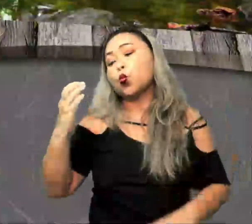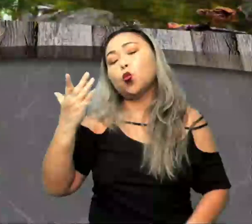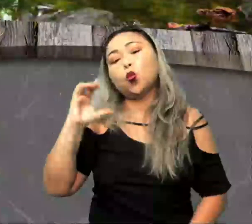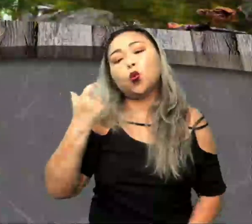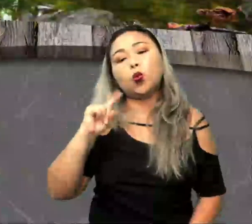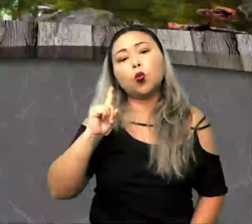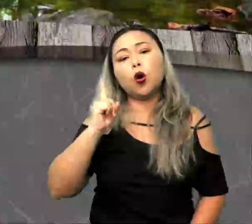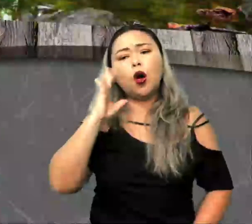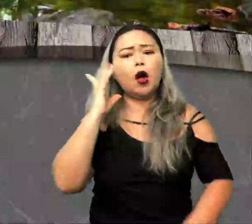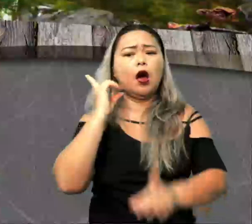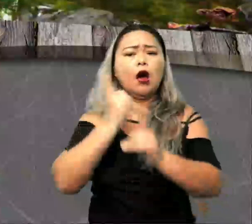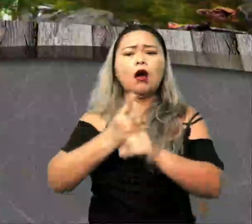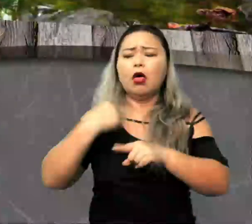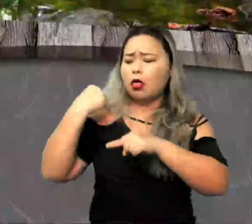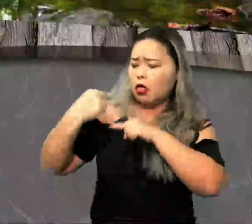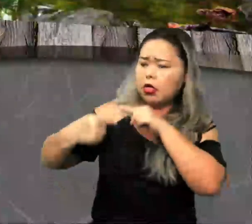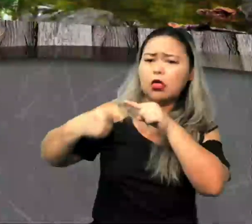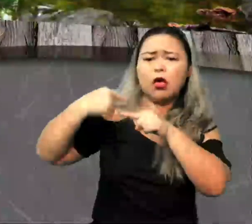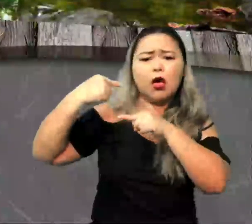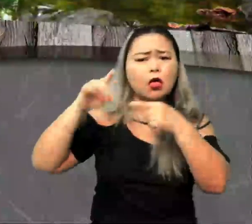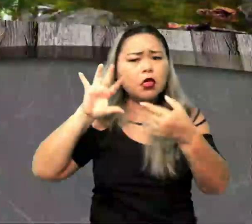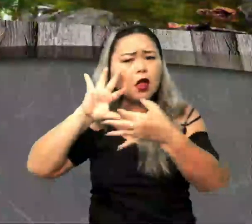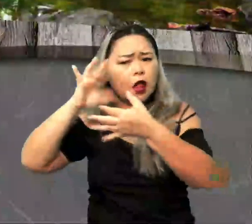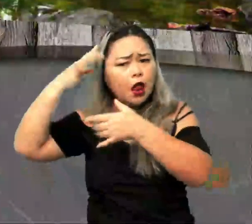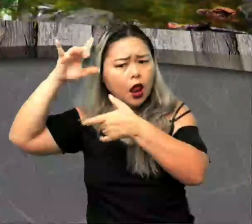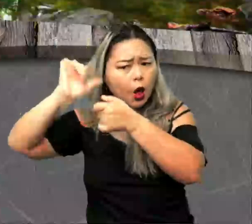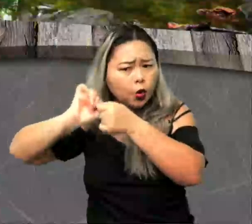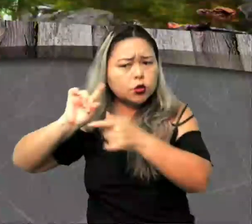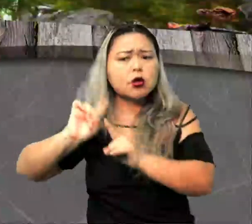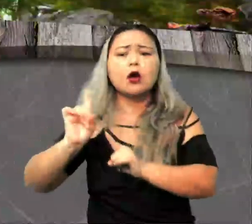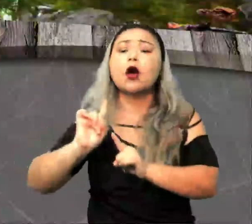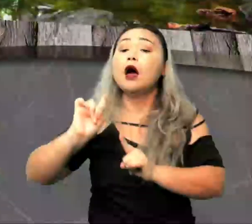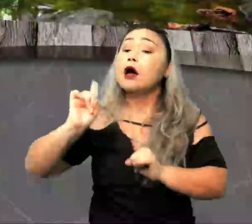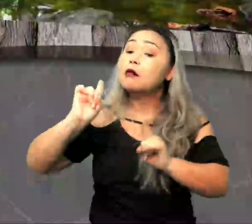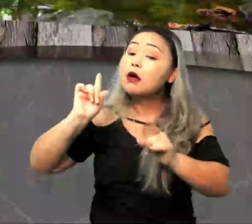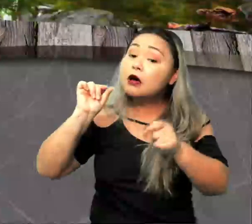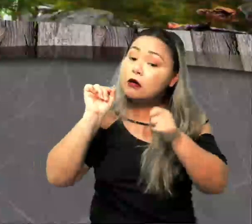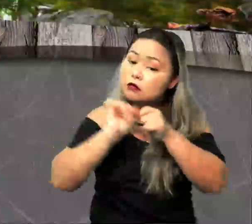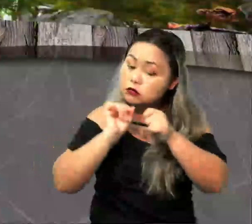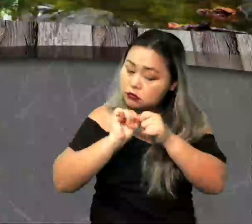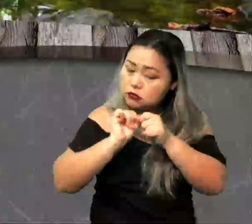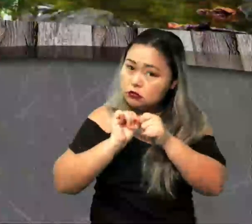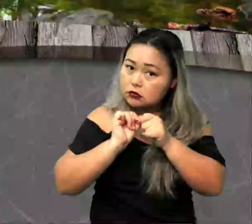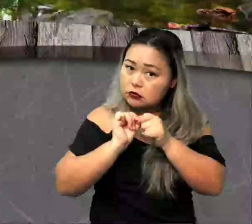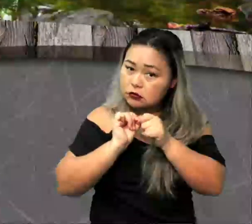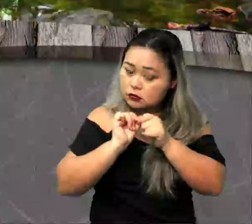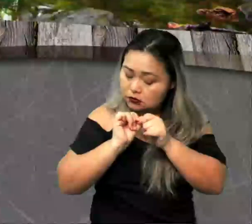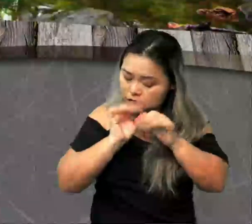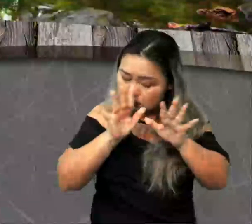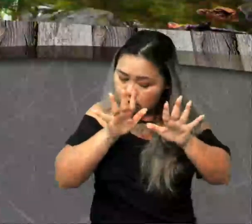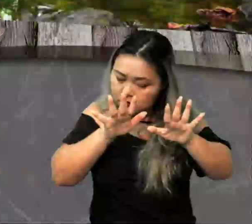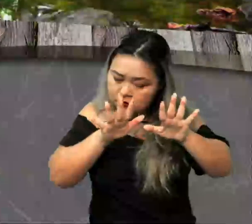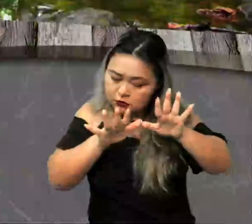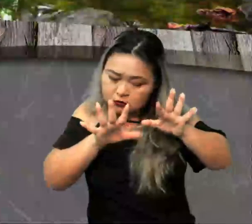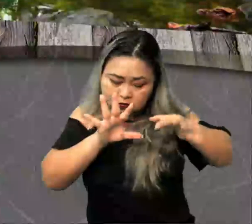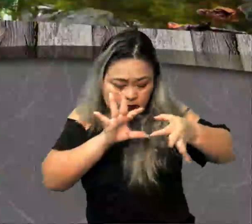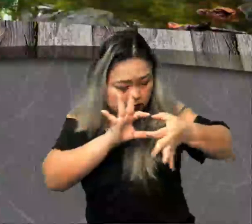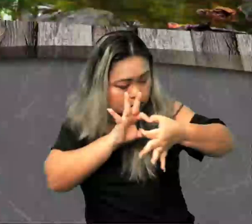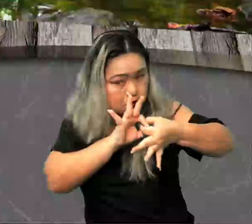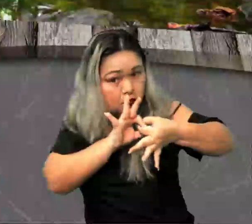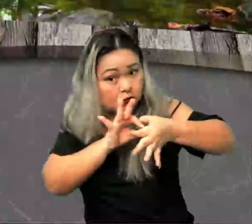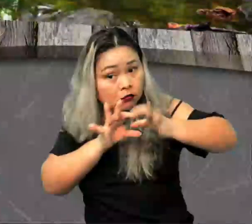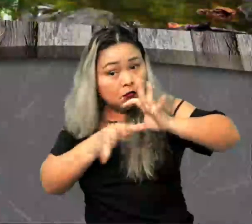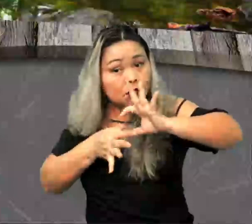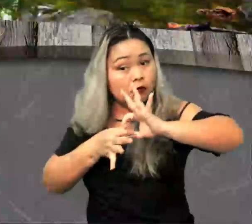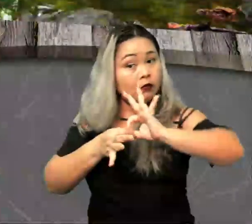conseguir encontrar uma sequência lógica, mas a gente faz tudo para que haja uma conexão entre